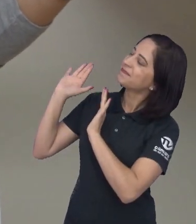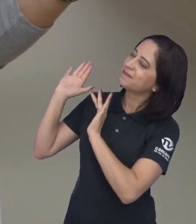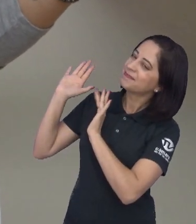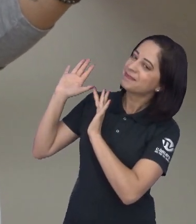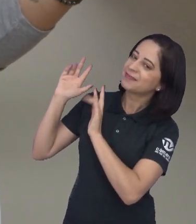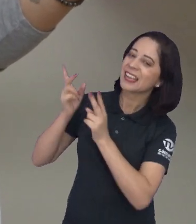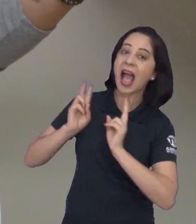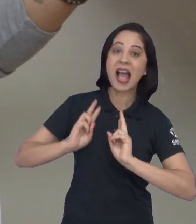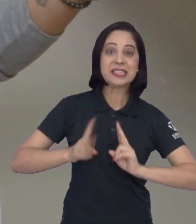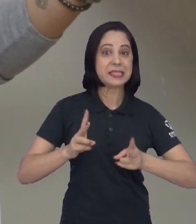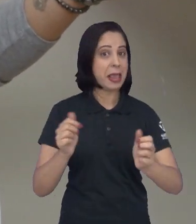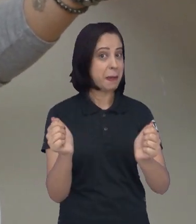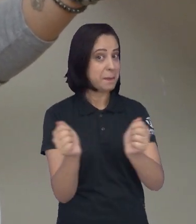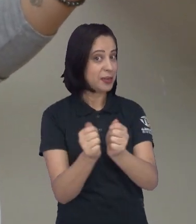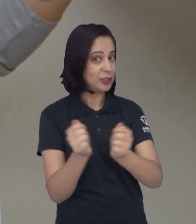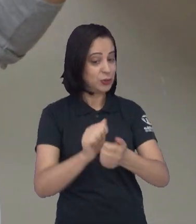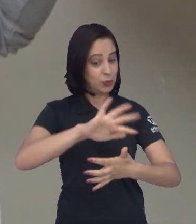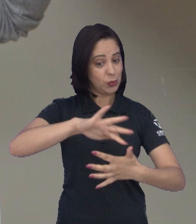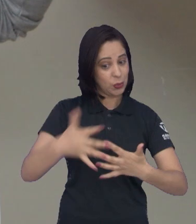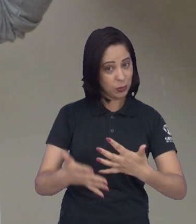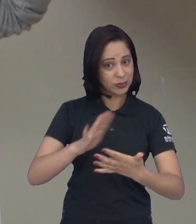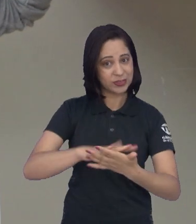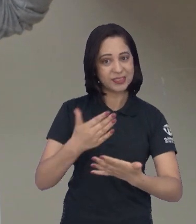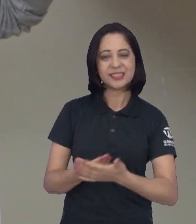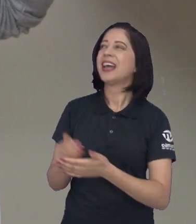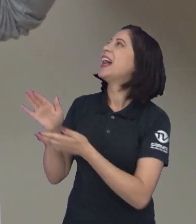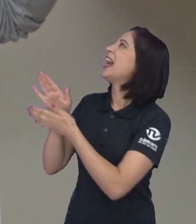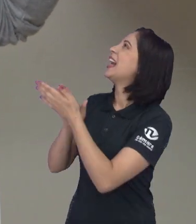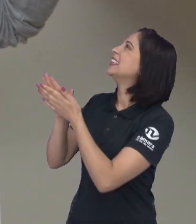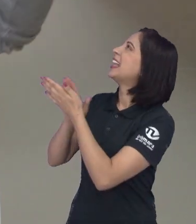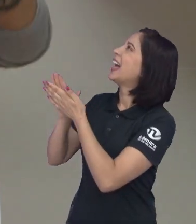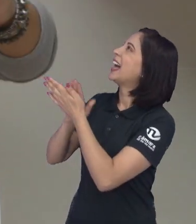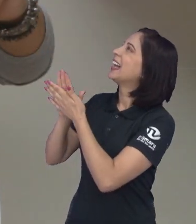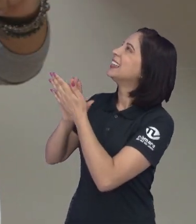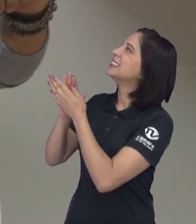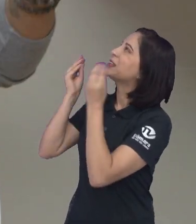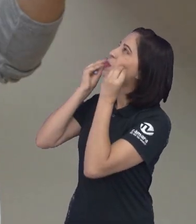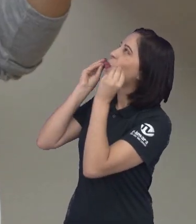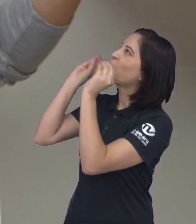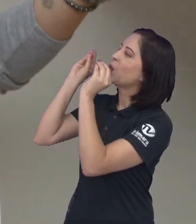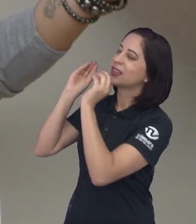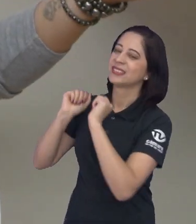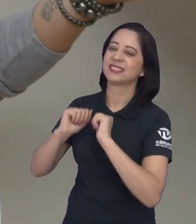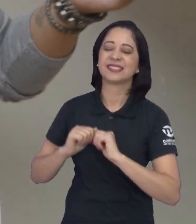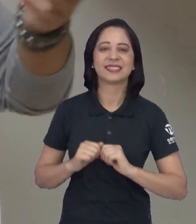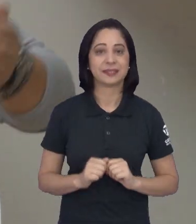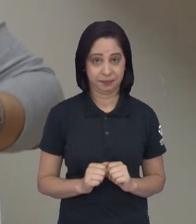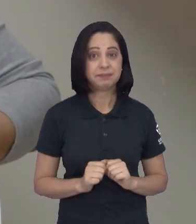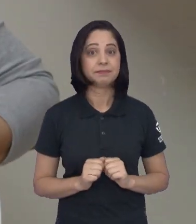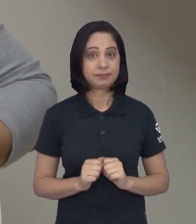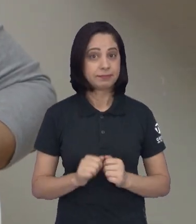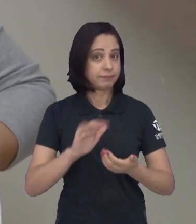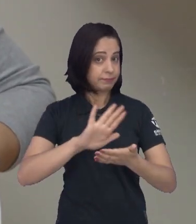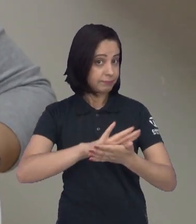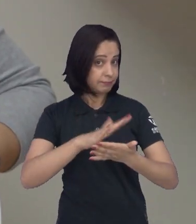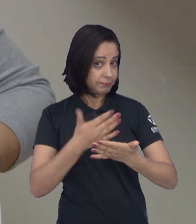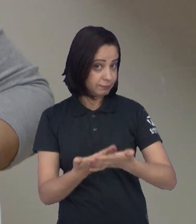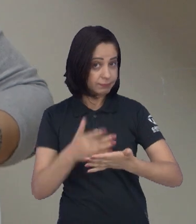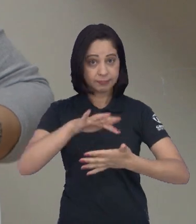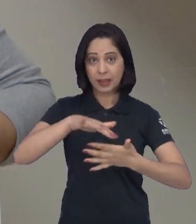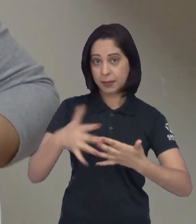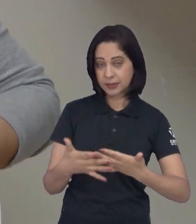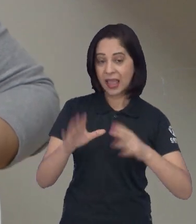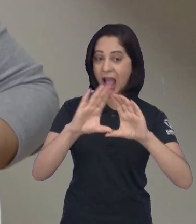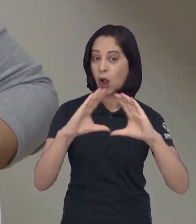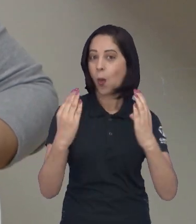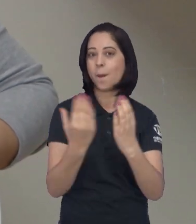sempre me acompanha durante o programa obrigada Ana ela tá aqui ó do meu ladinho e por meio da tradução em Libras a